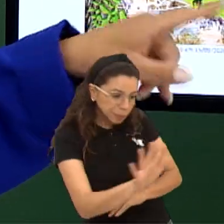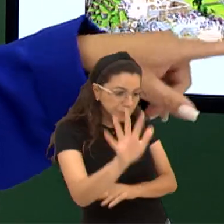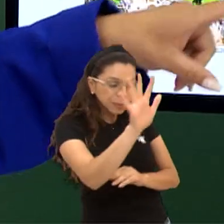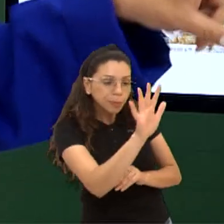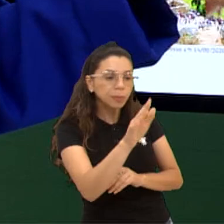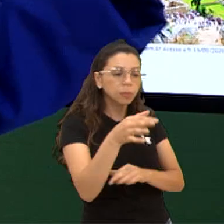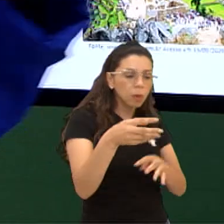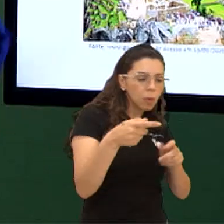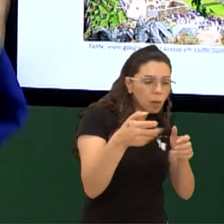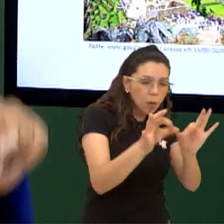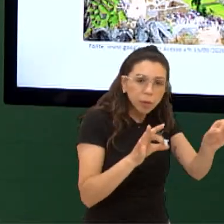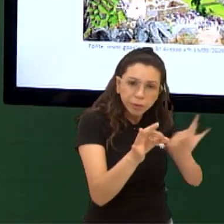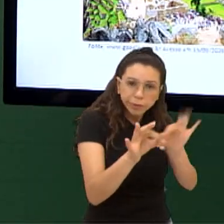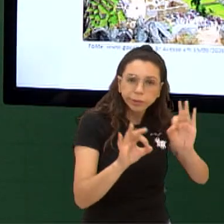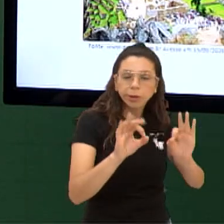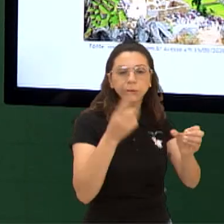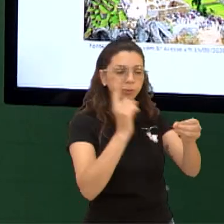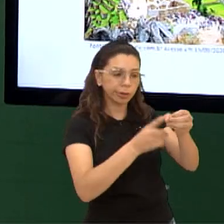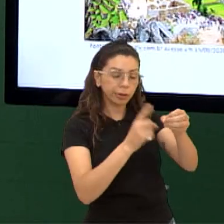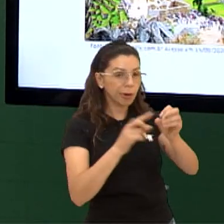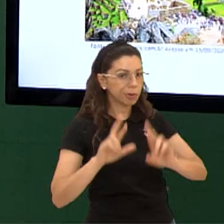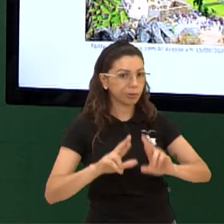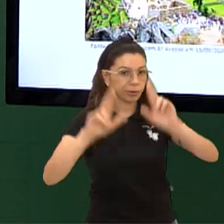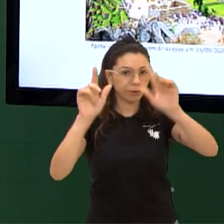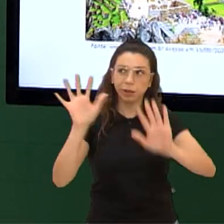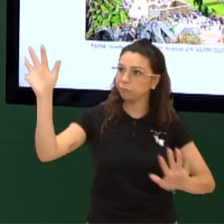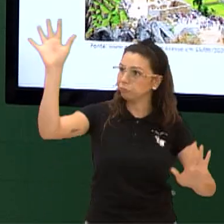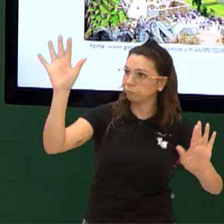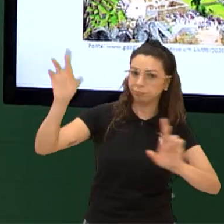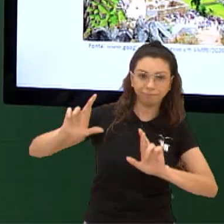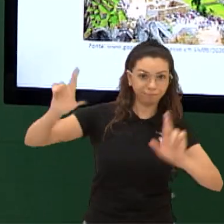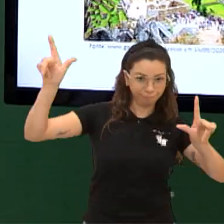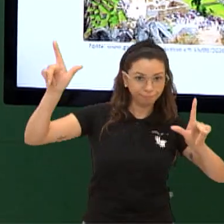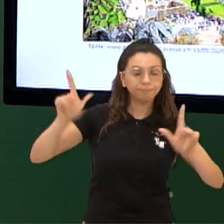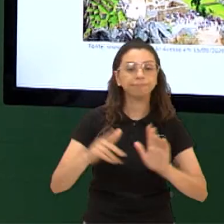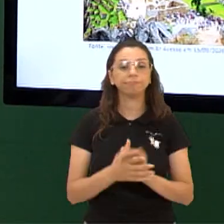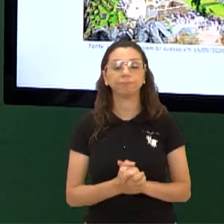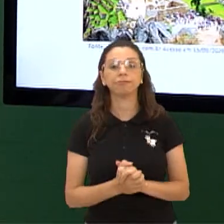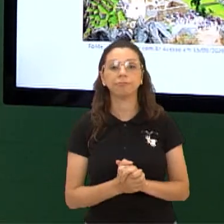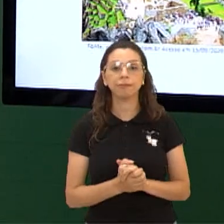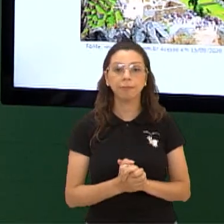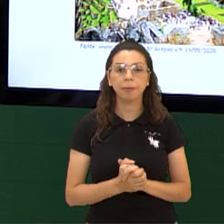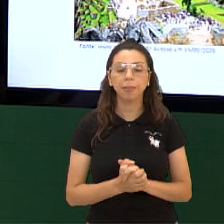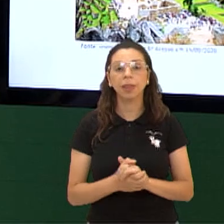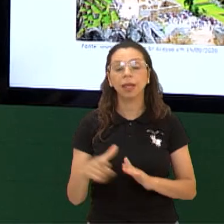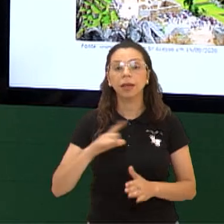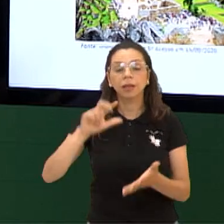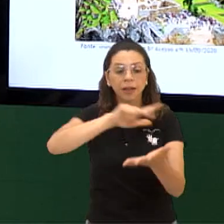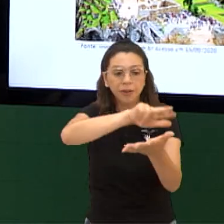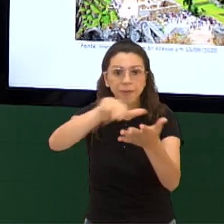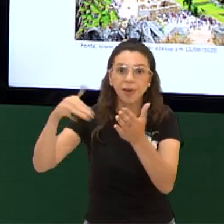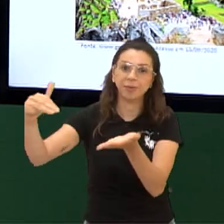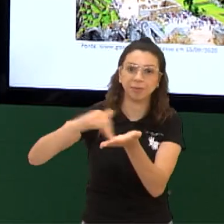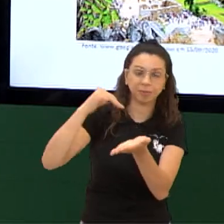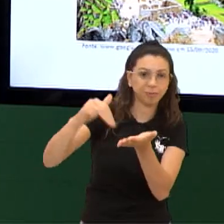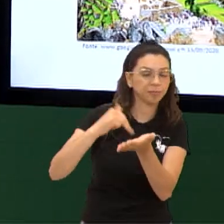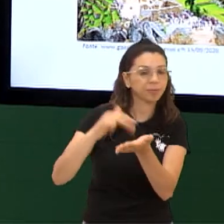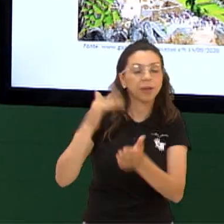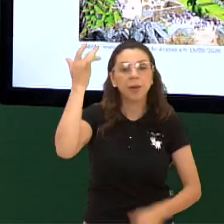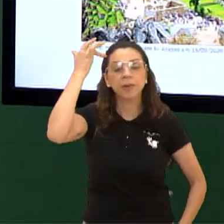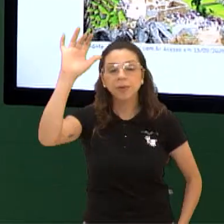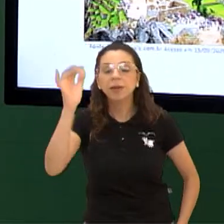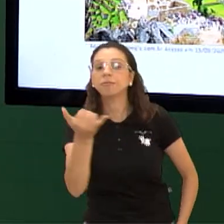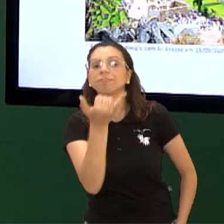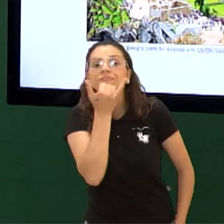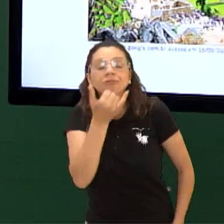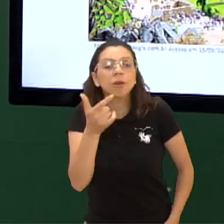cidade, muito diferente da imagem anterior, certo? Professora, vários recados, não sei se, me perdoem